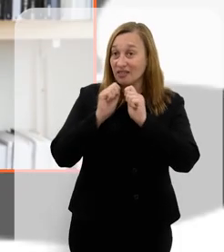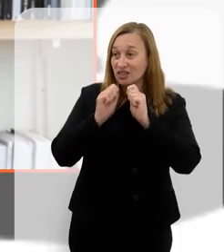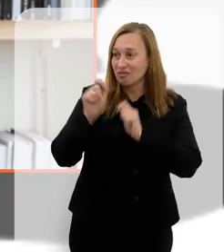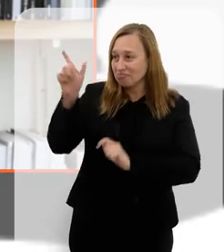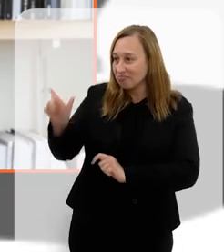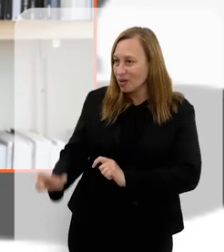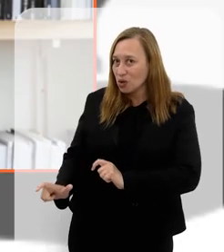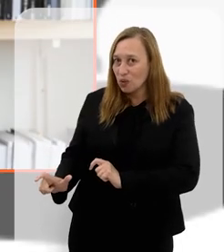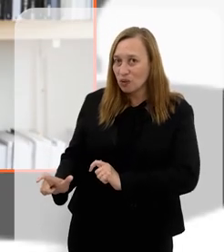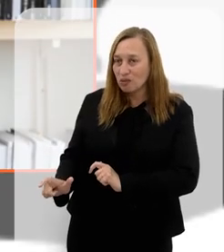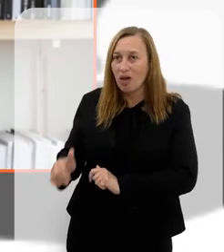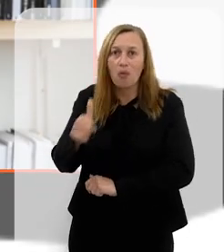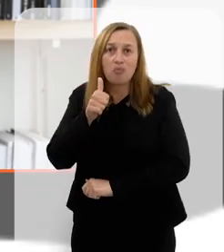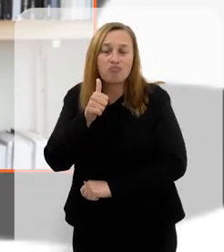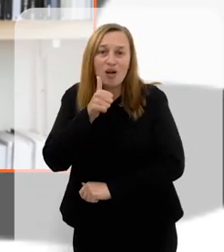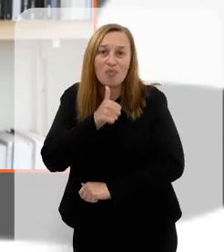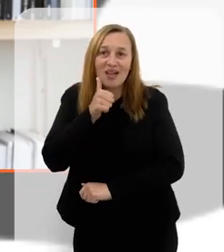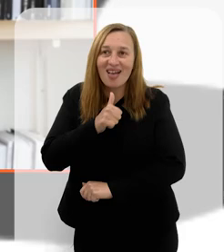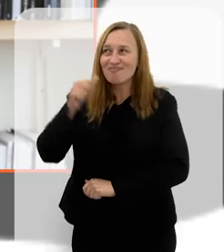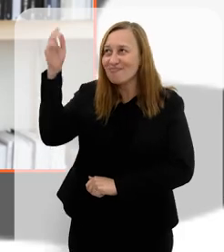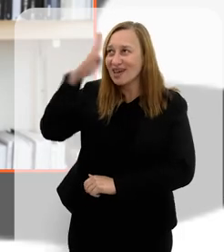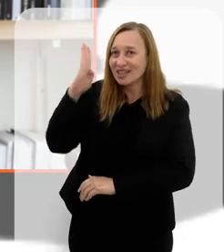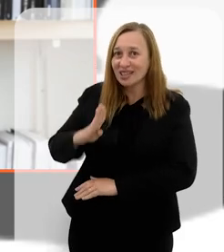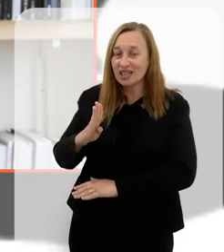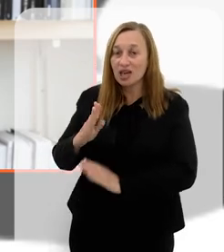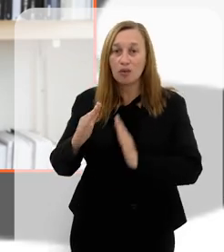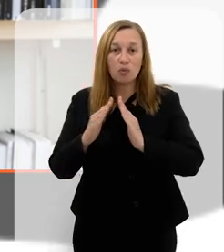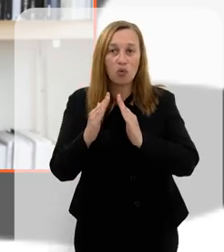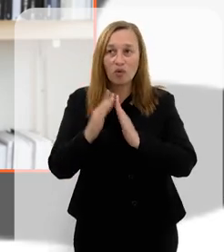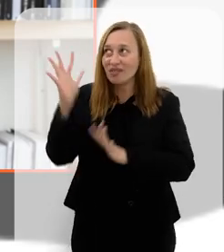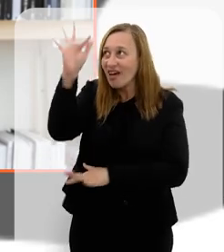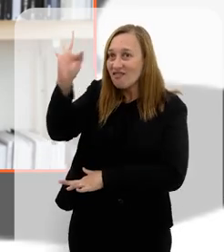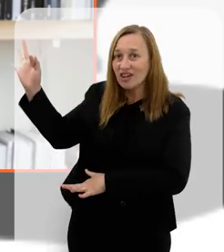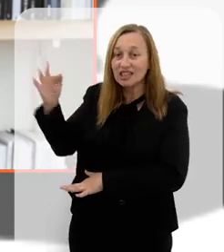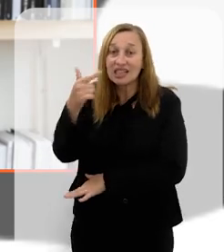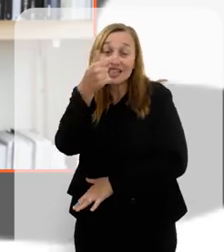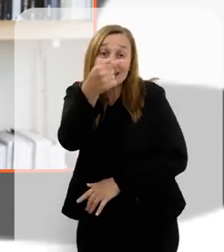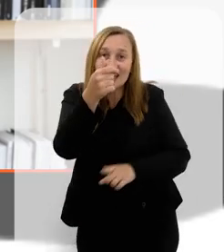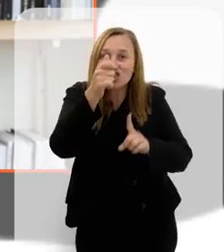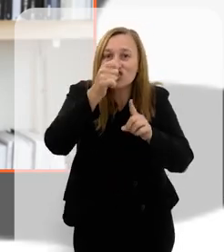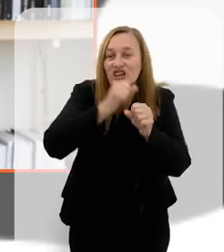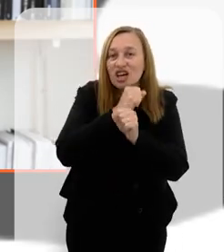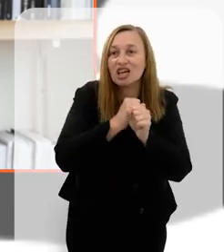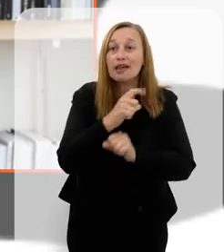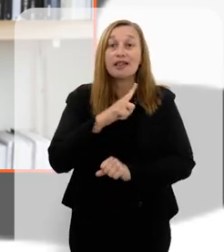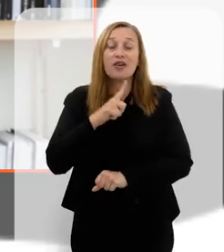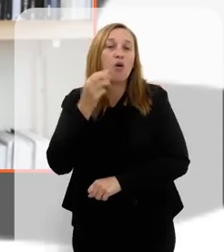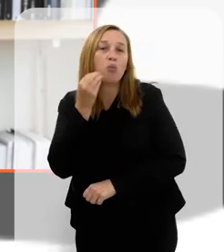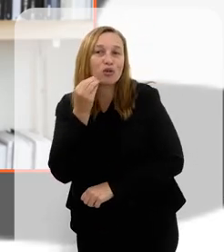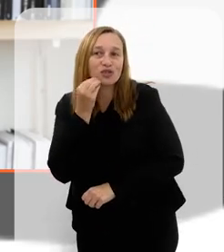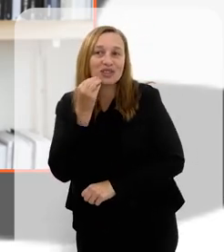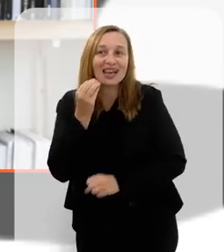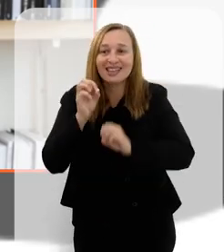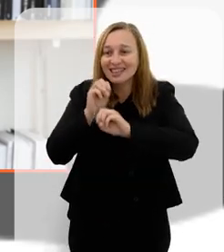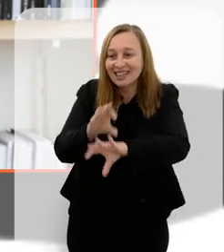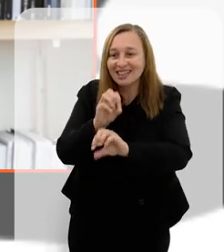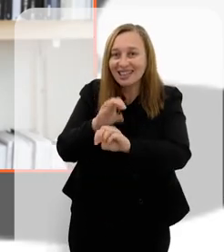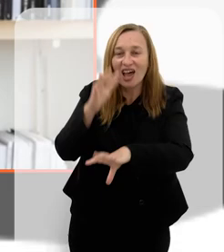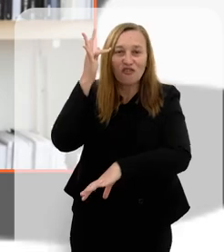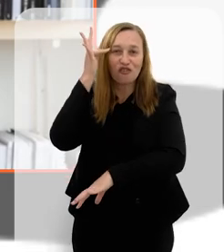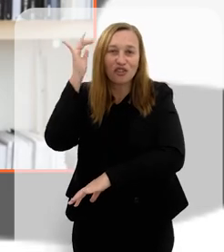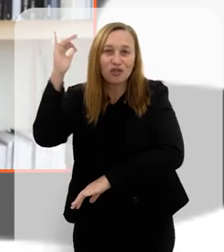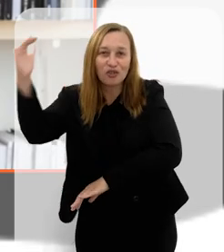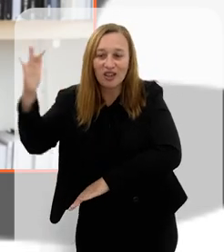Nossa entrevistada de hoje é uma brasileira que morou na França por 7 anos e teve a oportunidade de